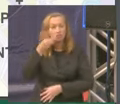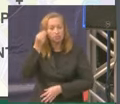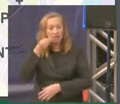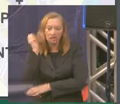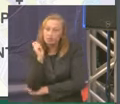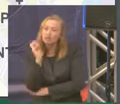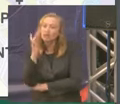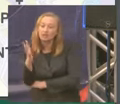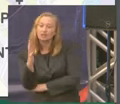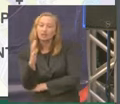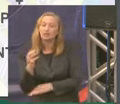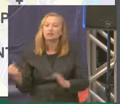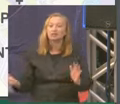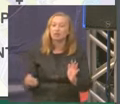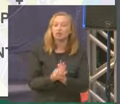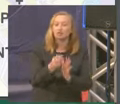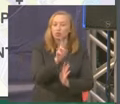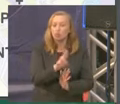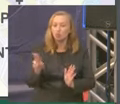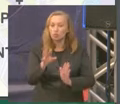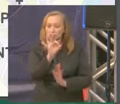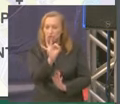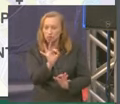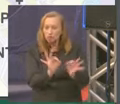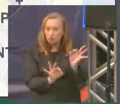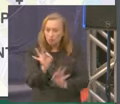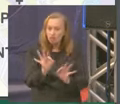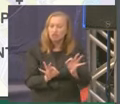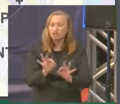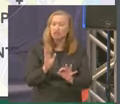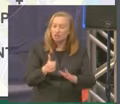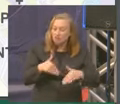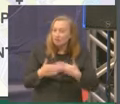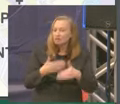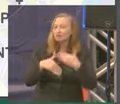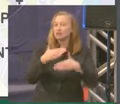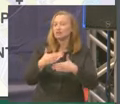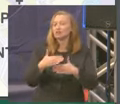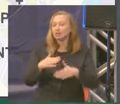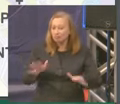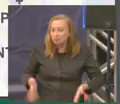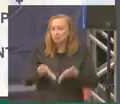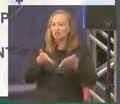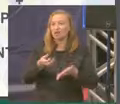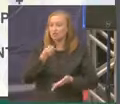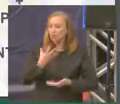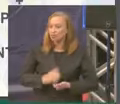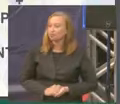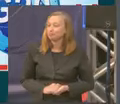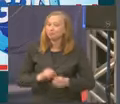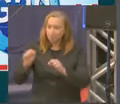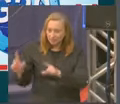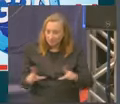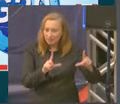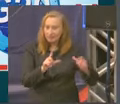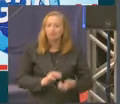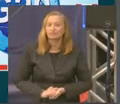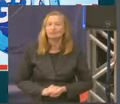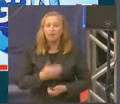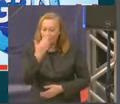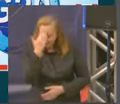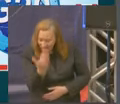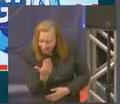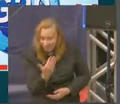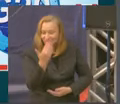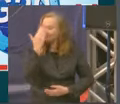natureza. A gente batizou esse projeto assim. Está avançado, a gente já está funcionando e está dando arrancada legal. Pode passar?